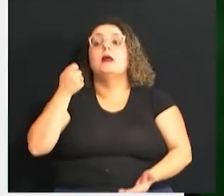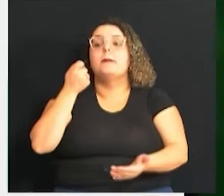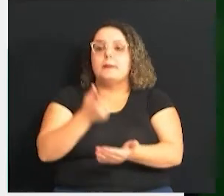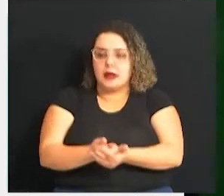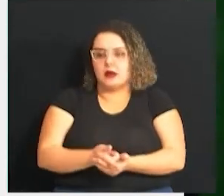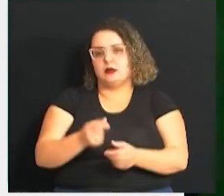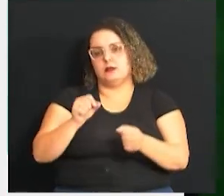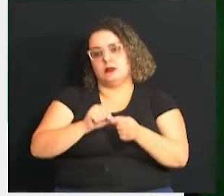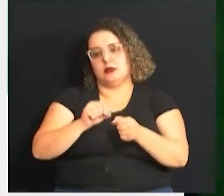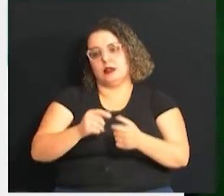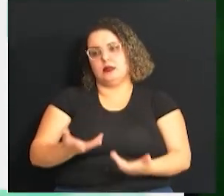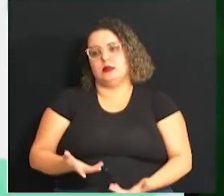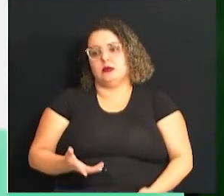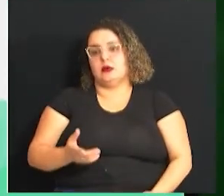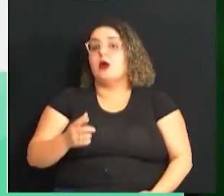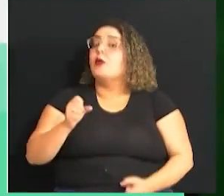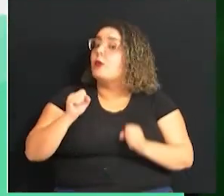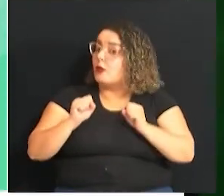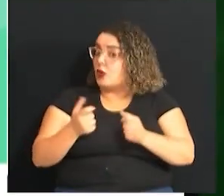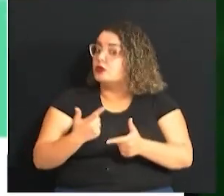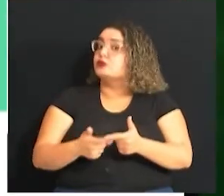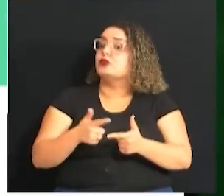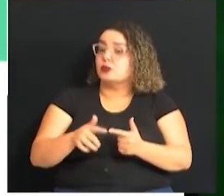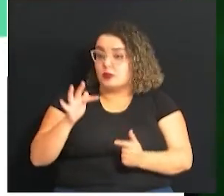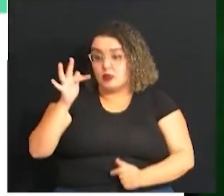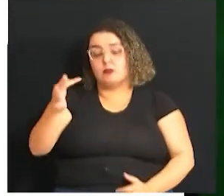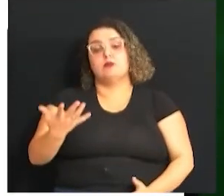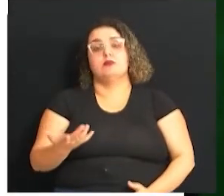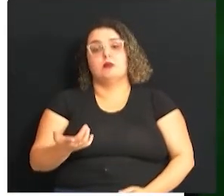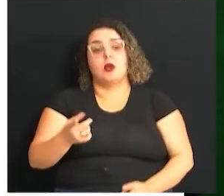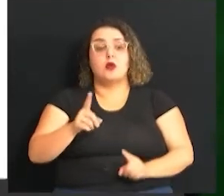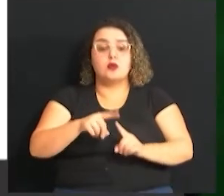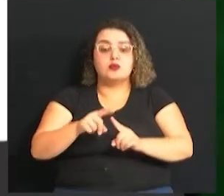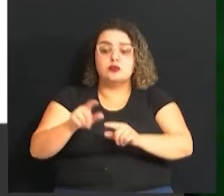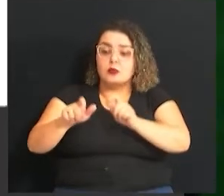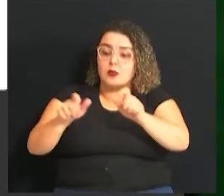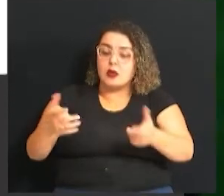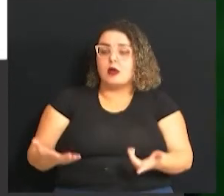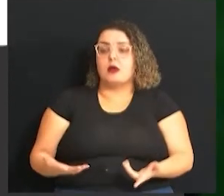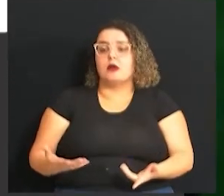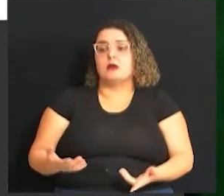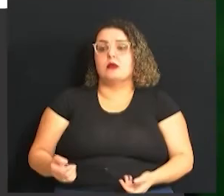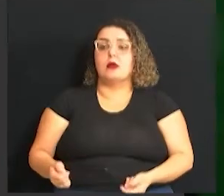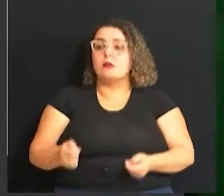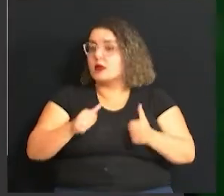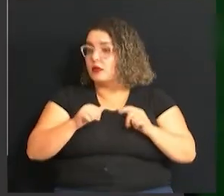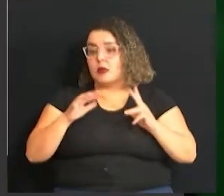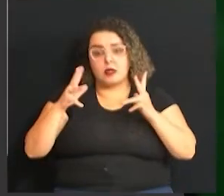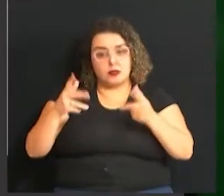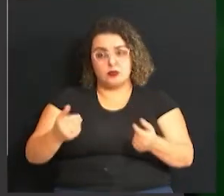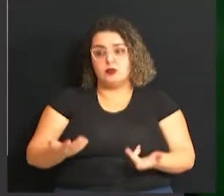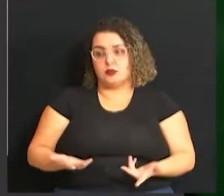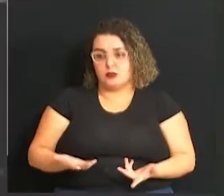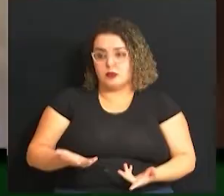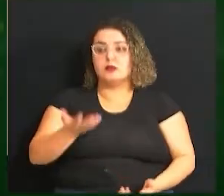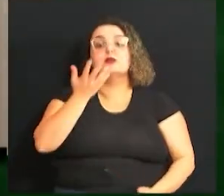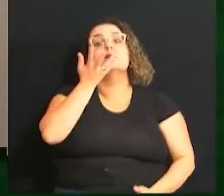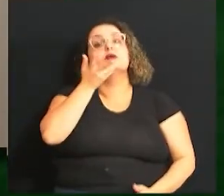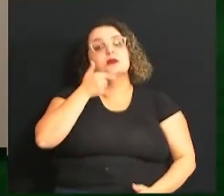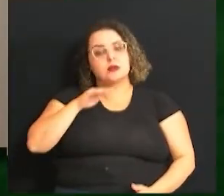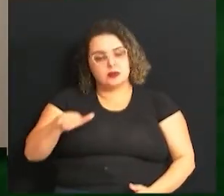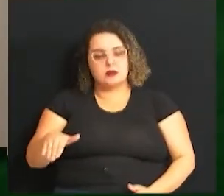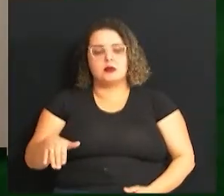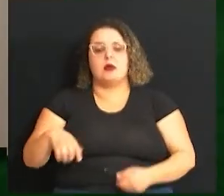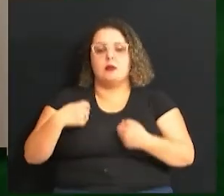ela é paga para fazer. Isso pode gerar problema no futuro. O tipo de pessoa que quer sempre ganhar vantagem em tudo. E